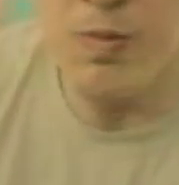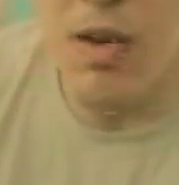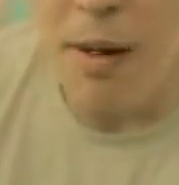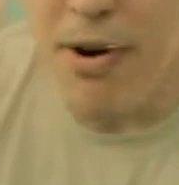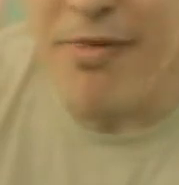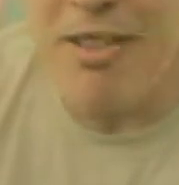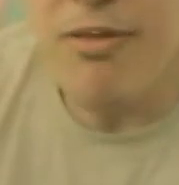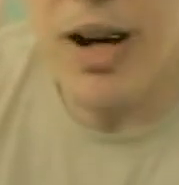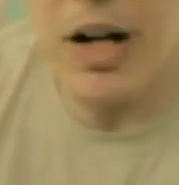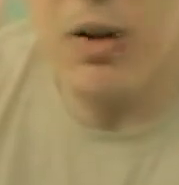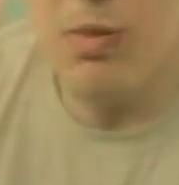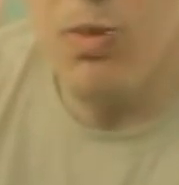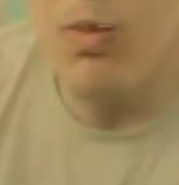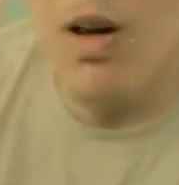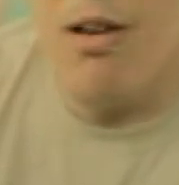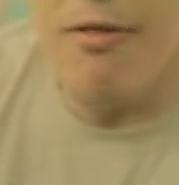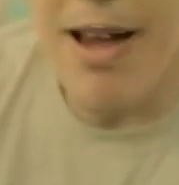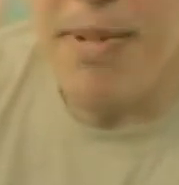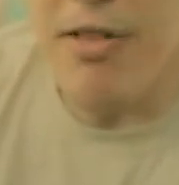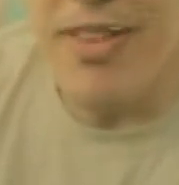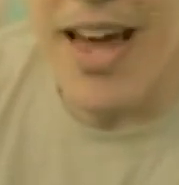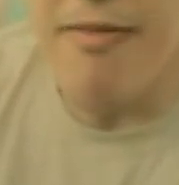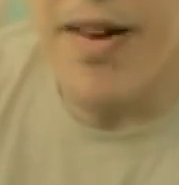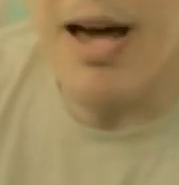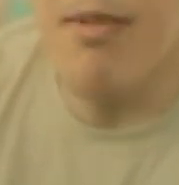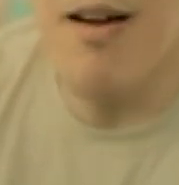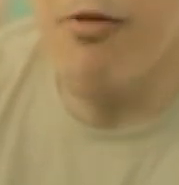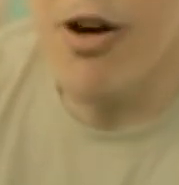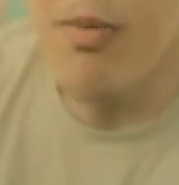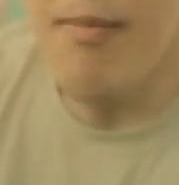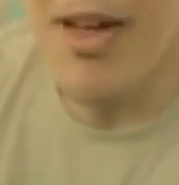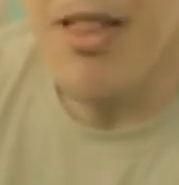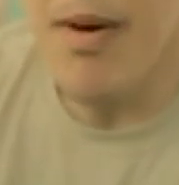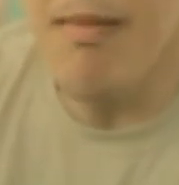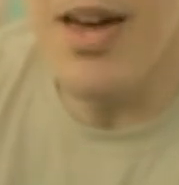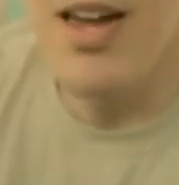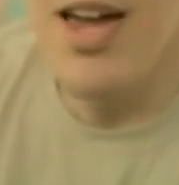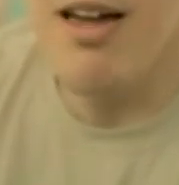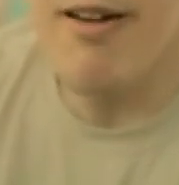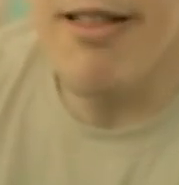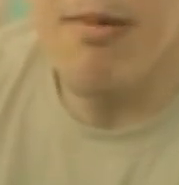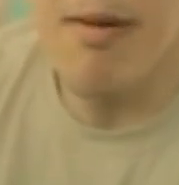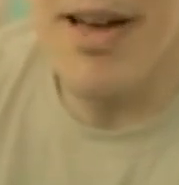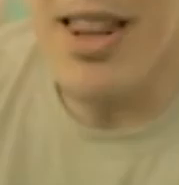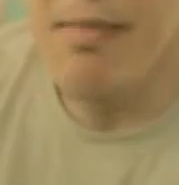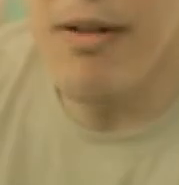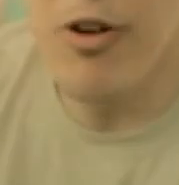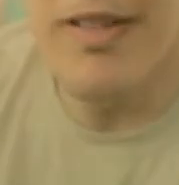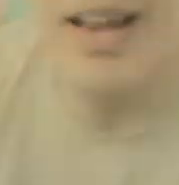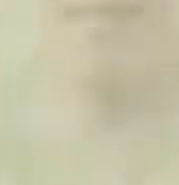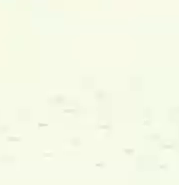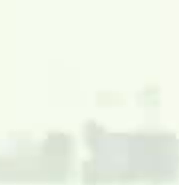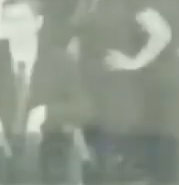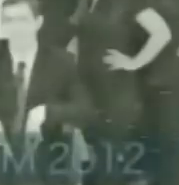deseja aperfeiçoar, venha para o CFM. Foi uma bênção para mim e vai ser uma bênção